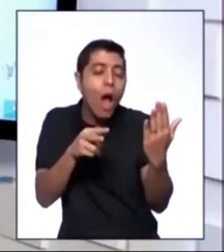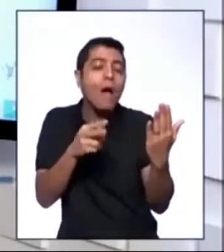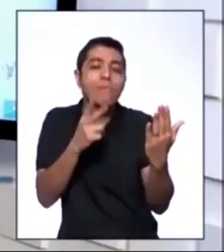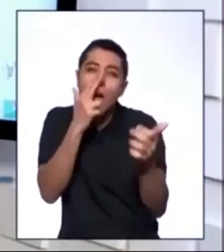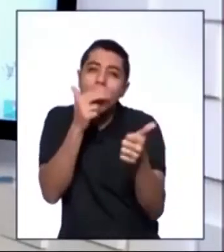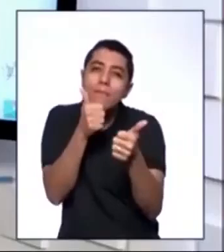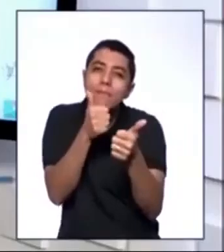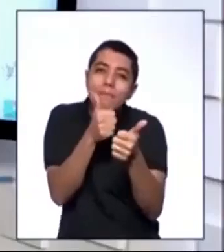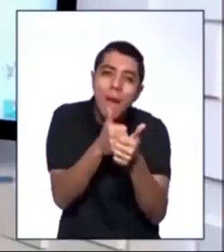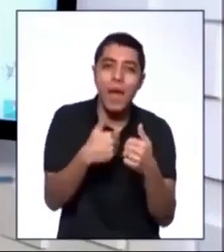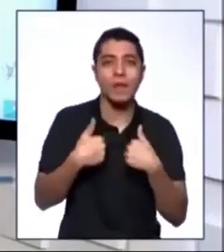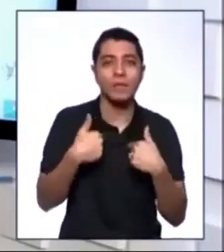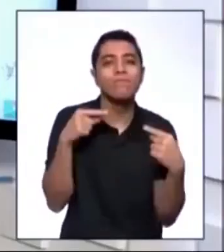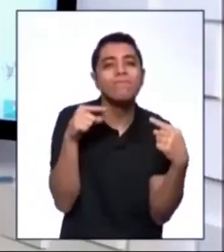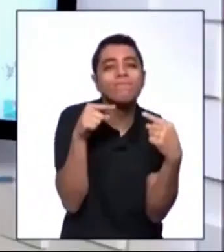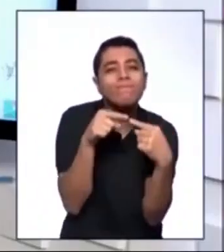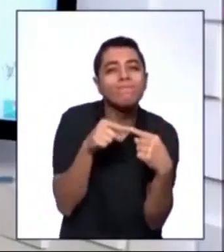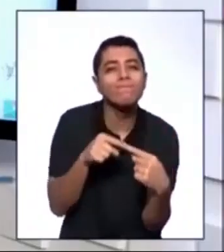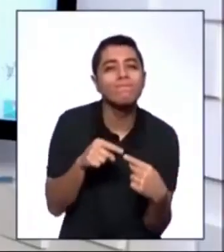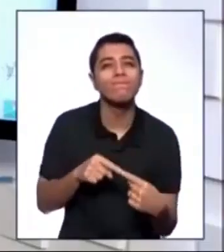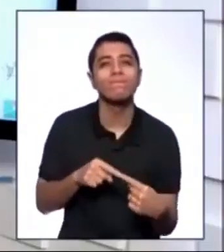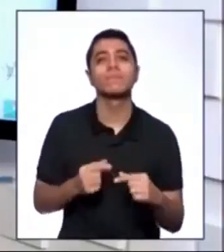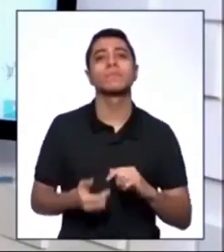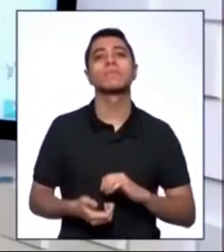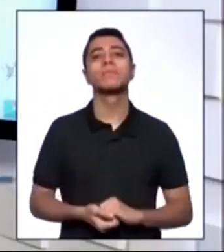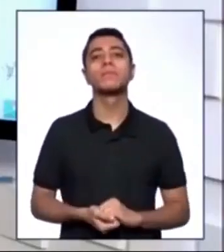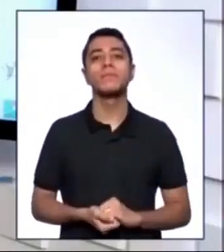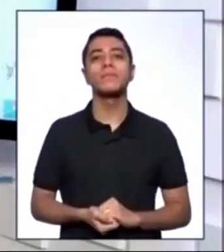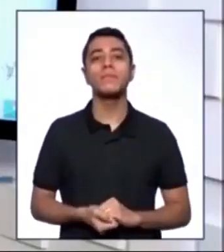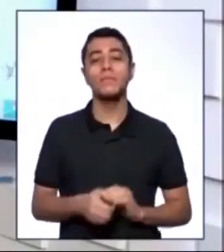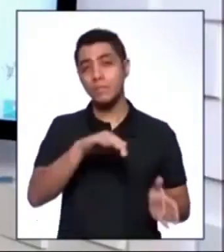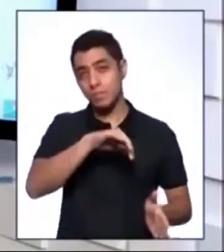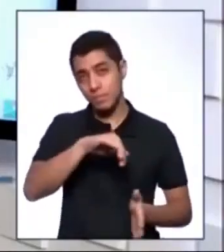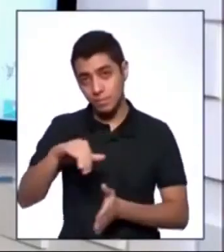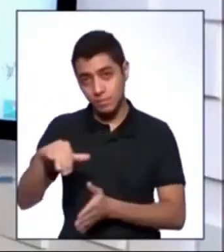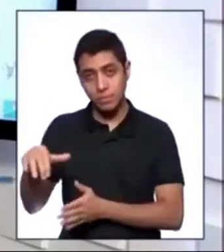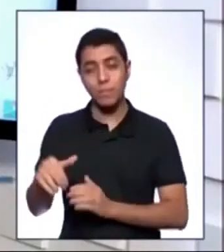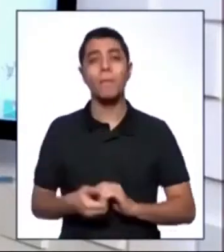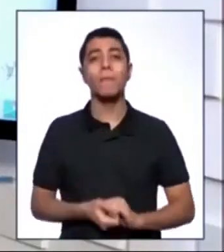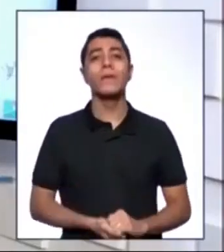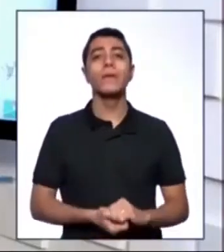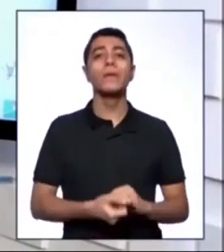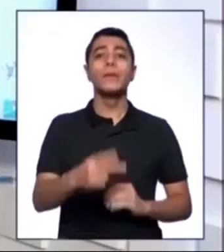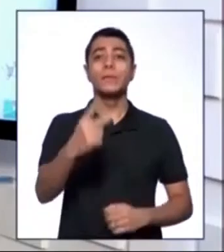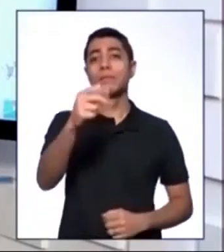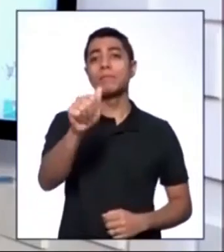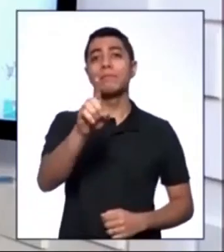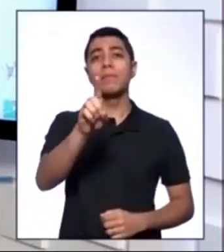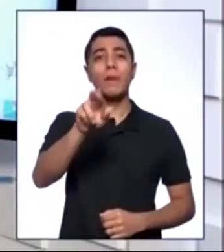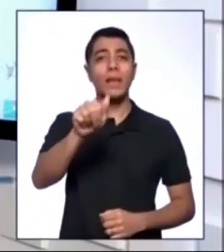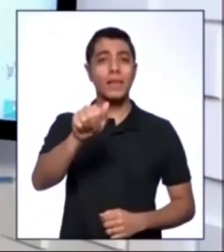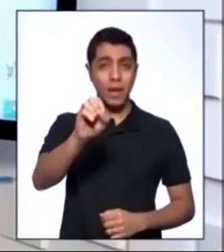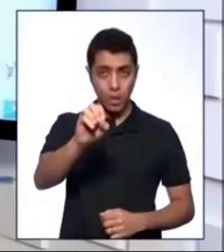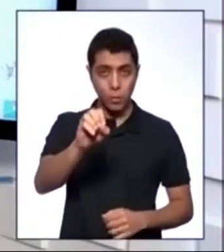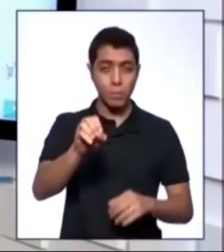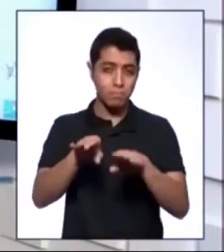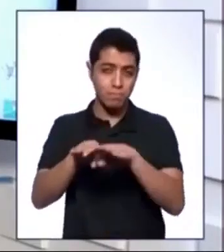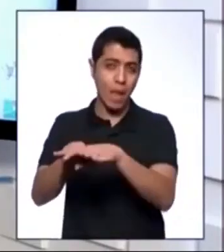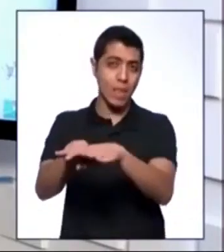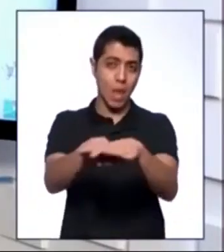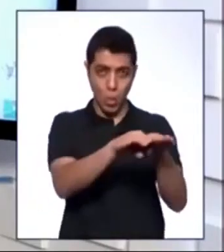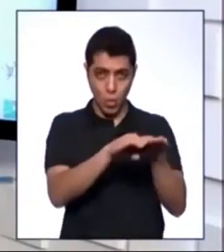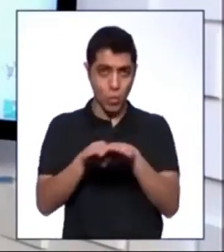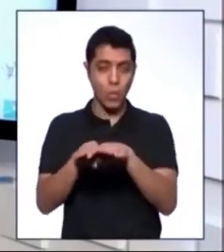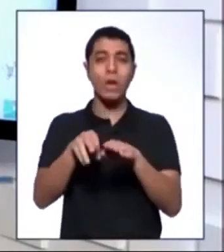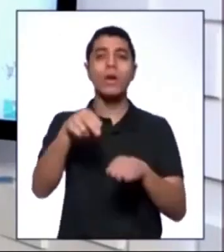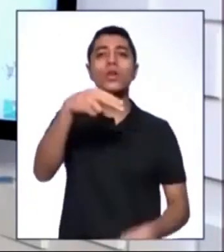que descreve o processo. Padrão e norma culta é formalismo, tá? Eu não sei se quando você pensa em forma, você pensa na mesma